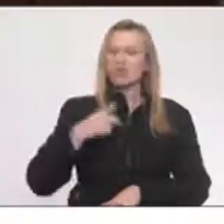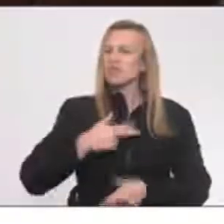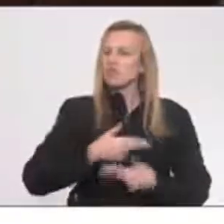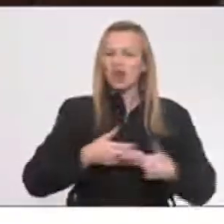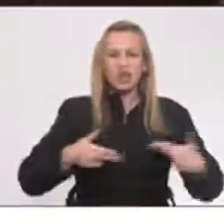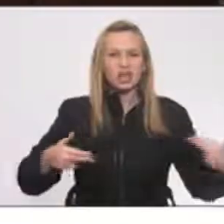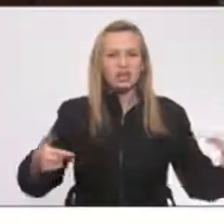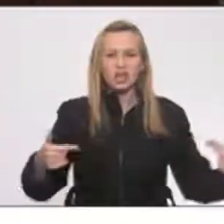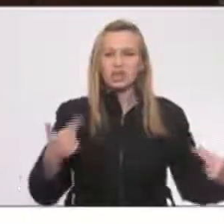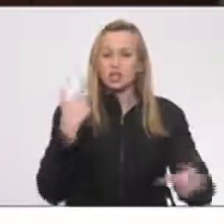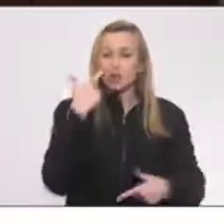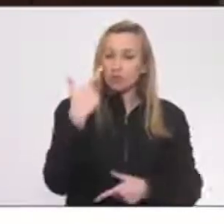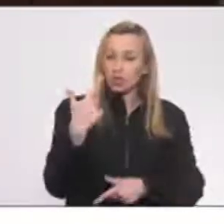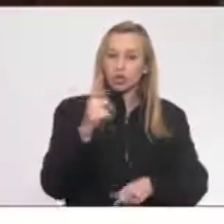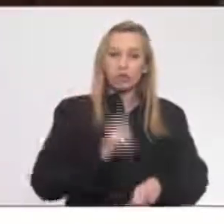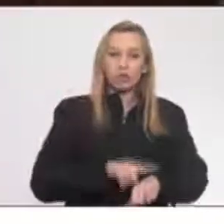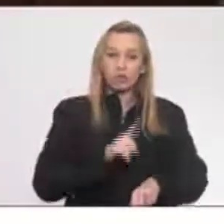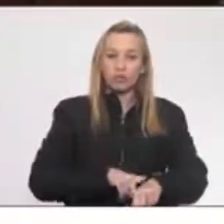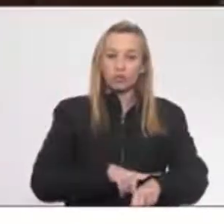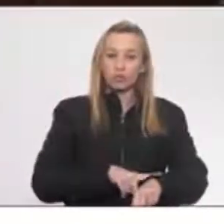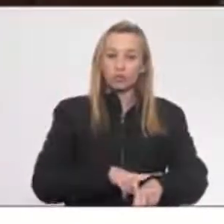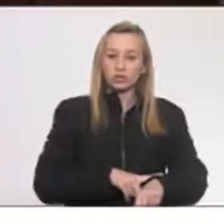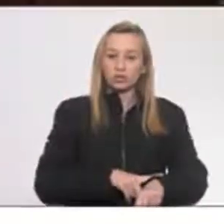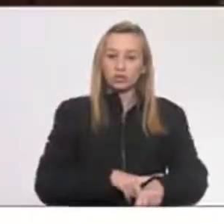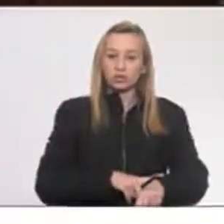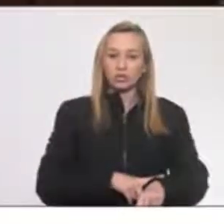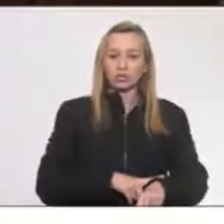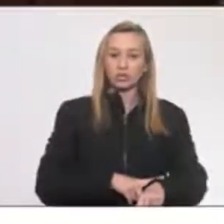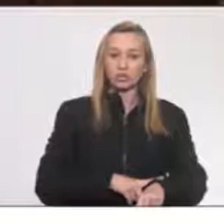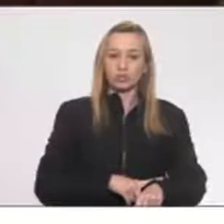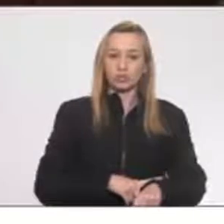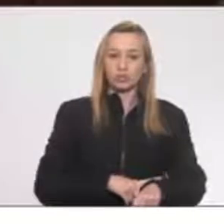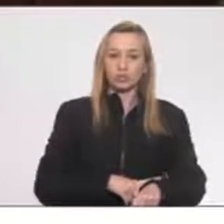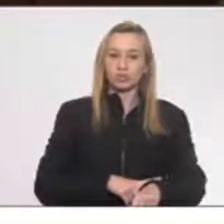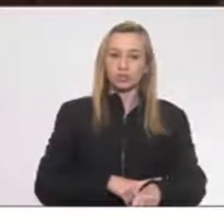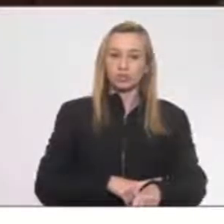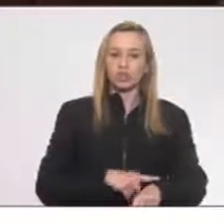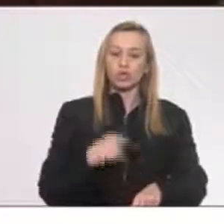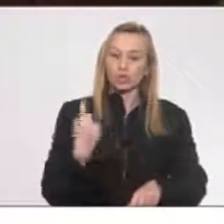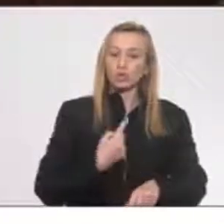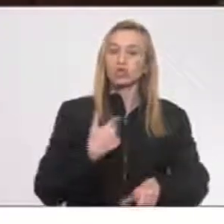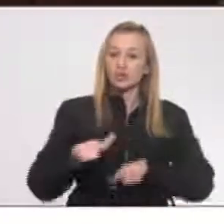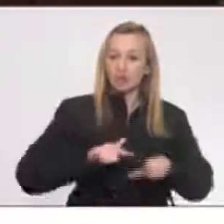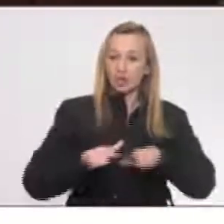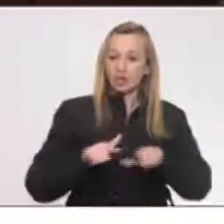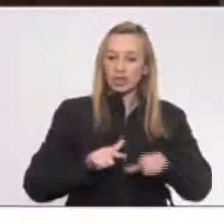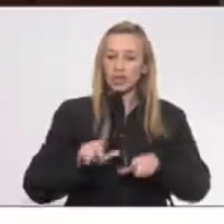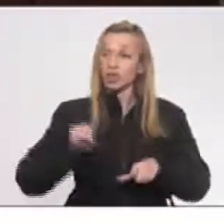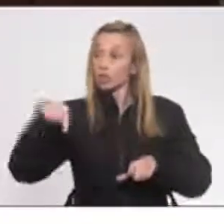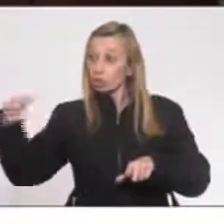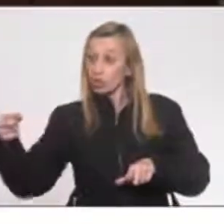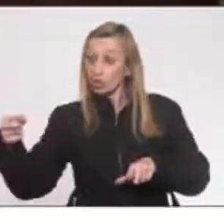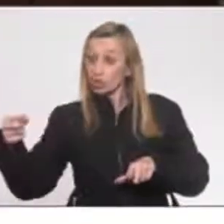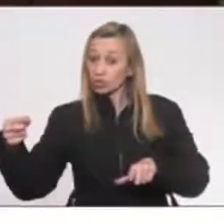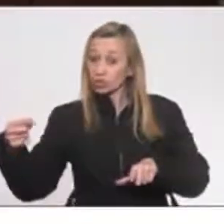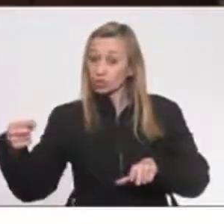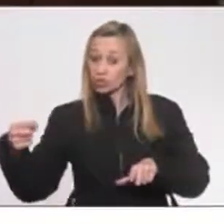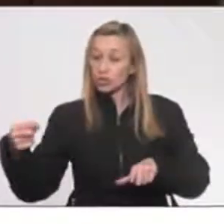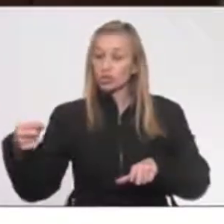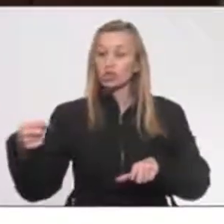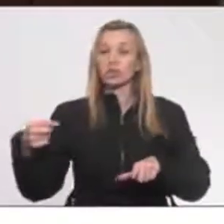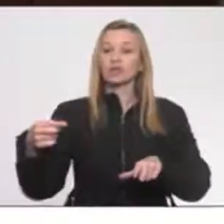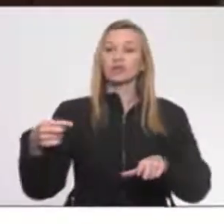diversas vezes durante o período do recesso. Muito embora nesse período do recesso e também durante todos os meses eu tenho o hábito